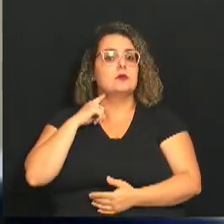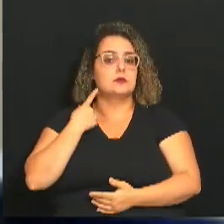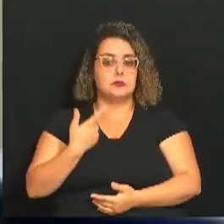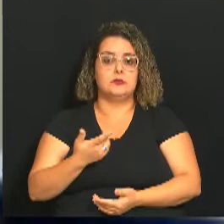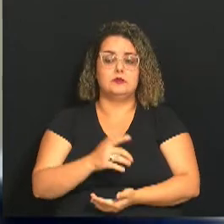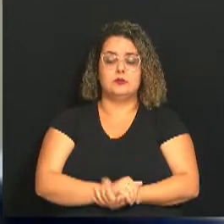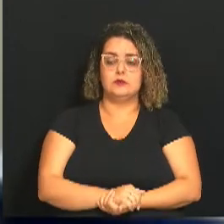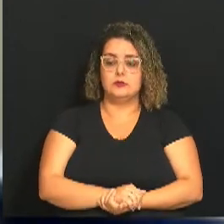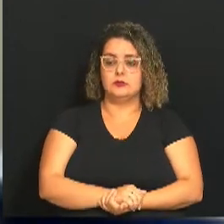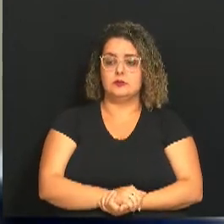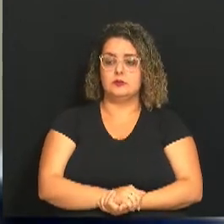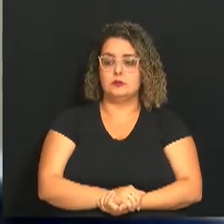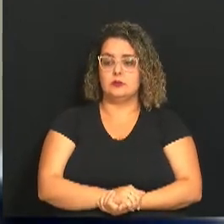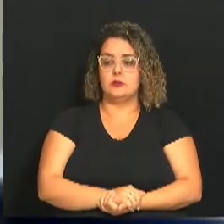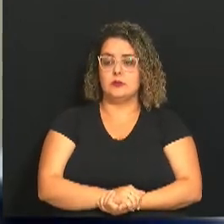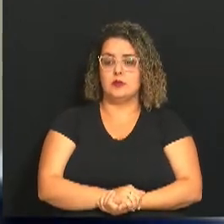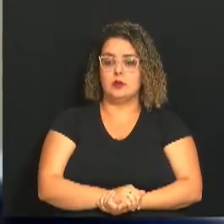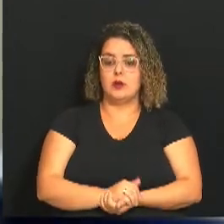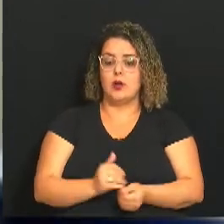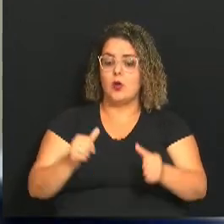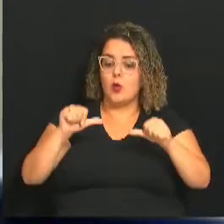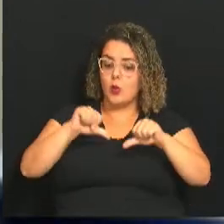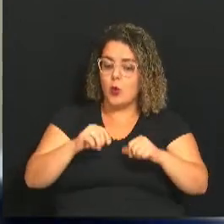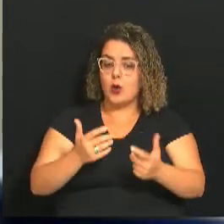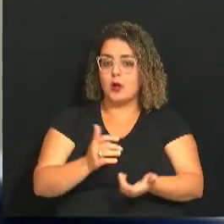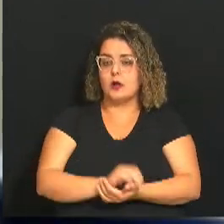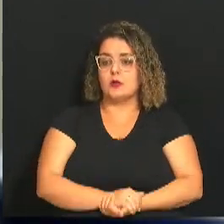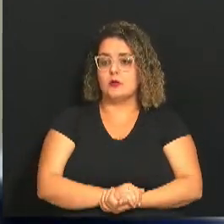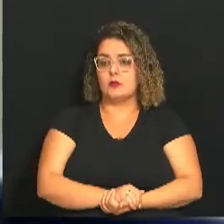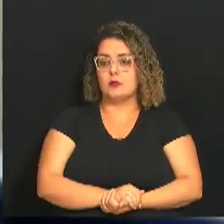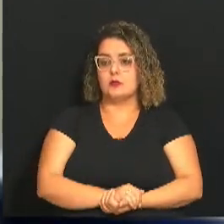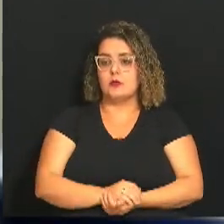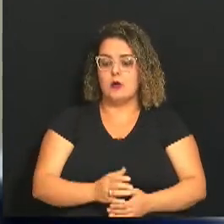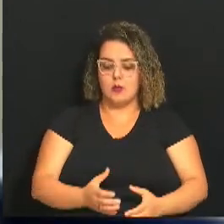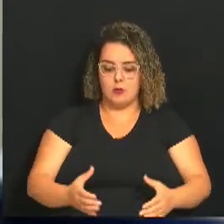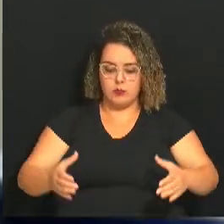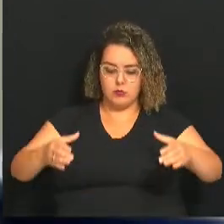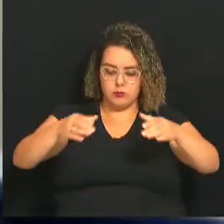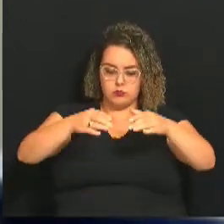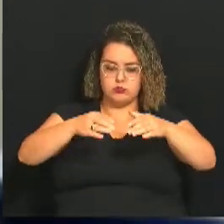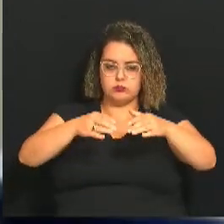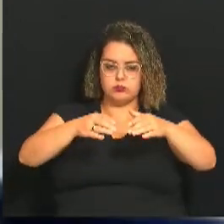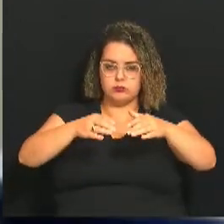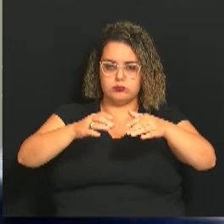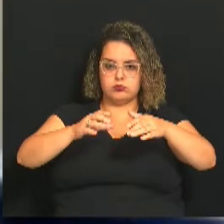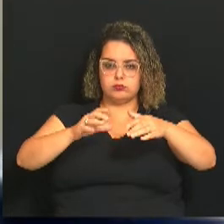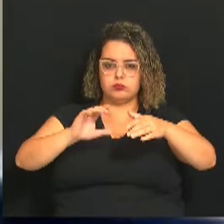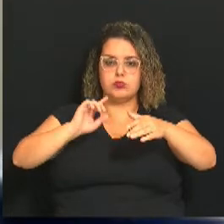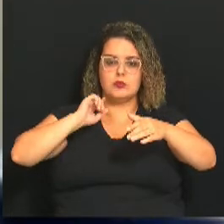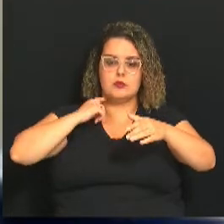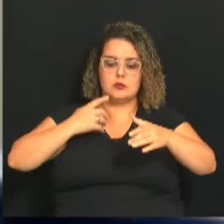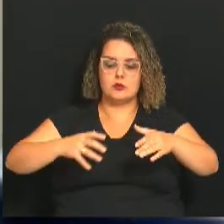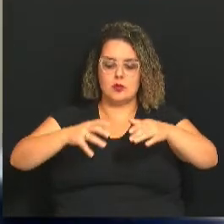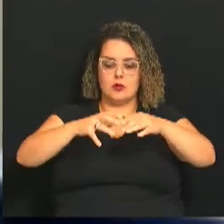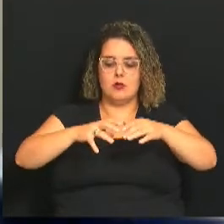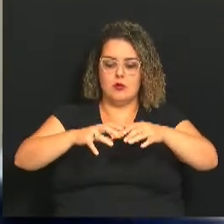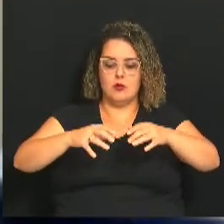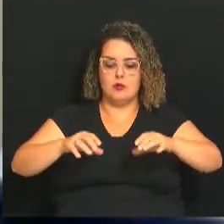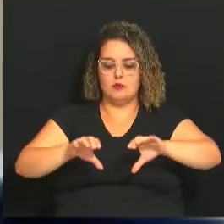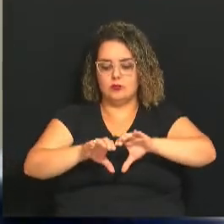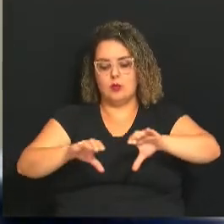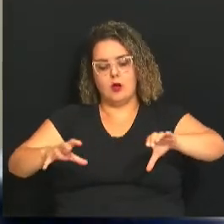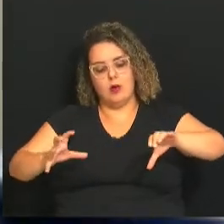fator crítico. Você joga um saco de sanito dentro de uma tubulação, você entope, e é muito difícil, ele